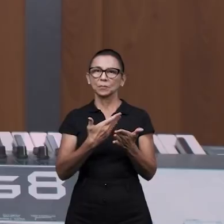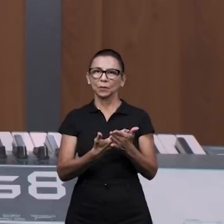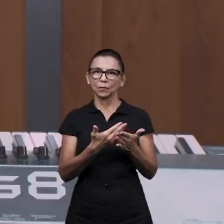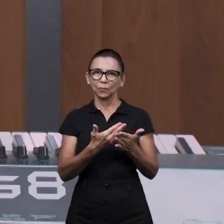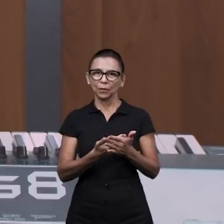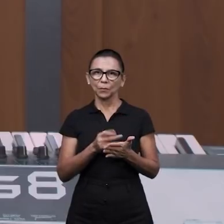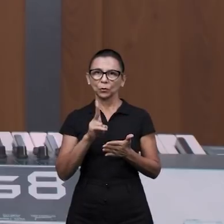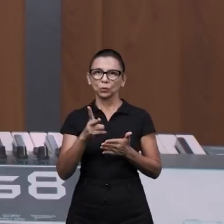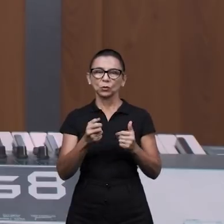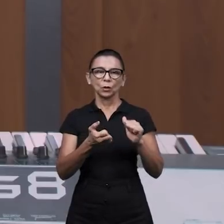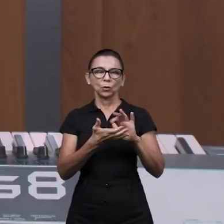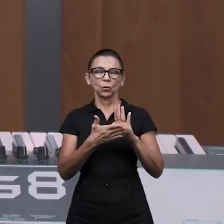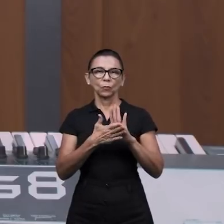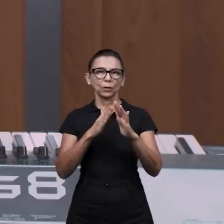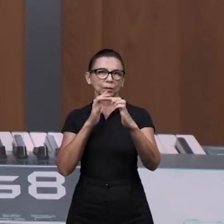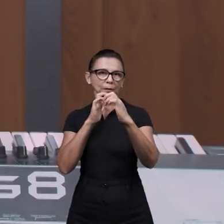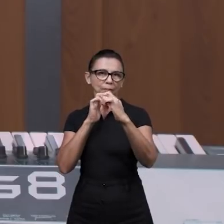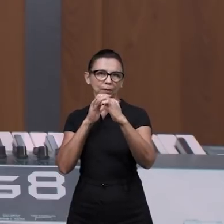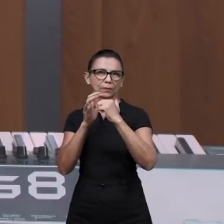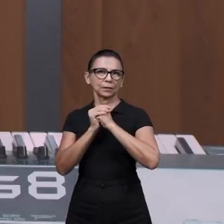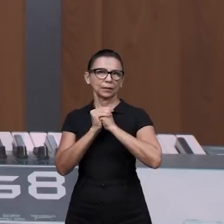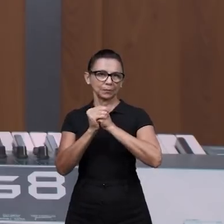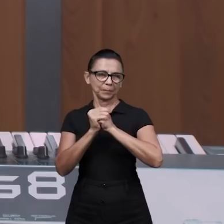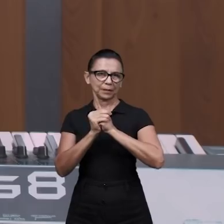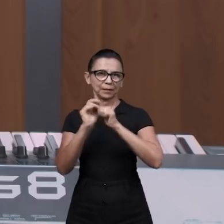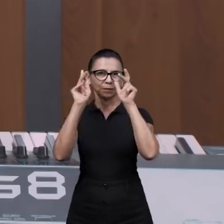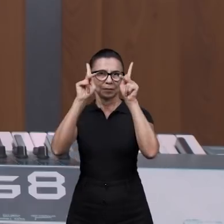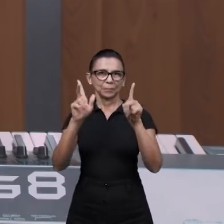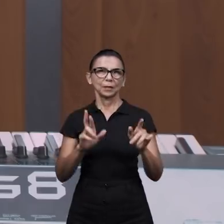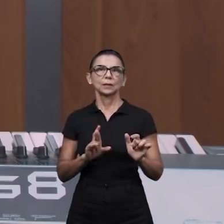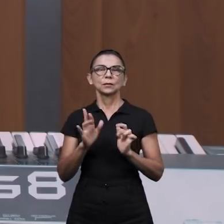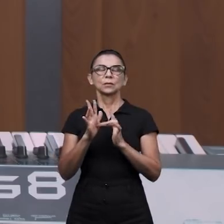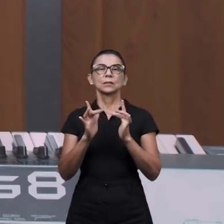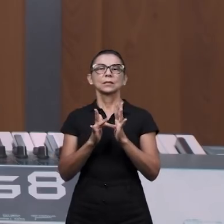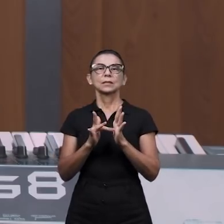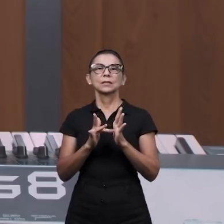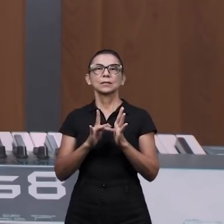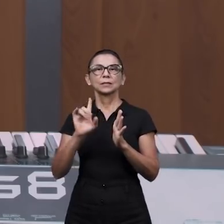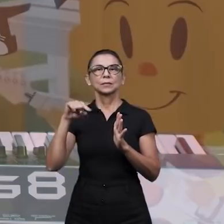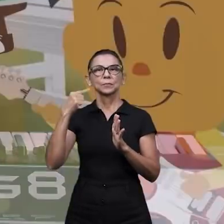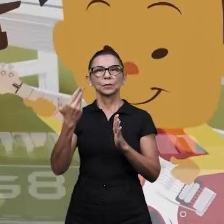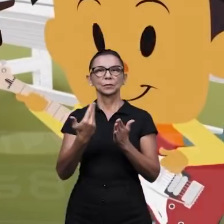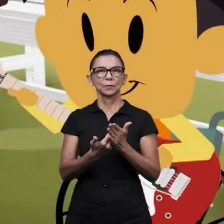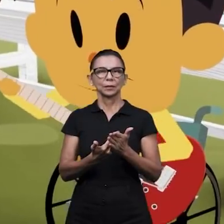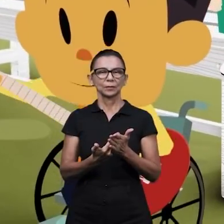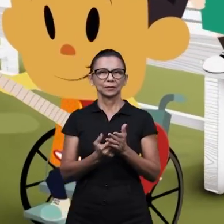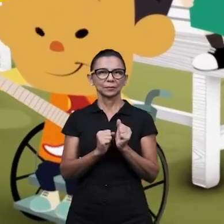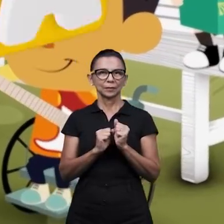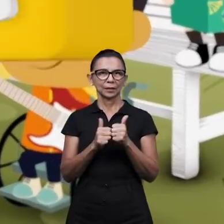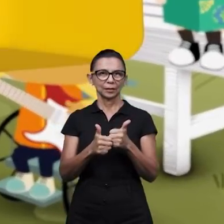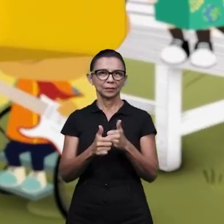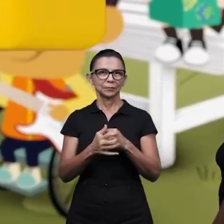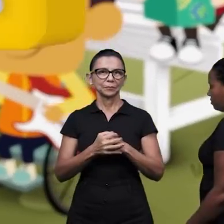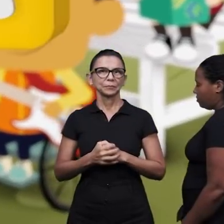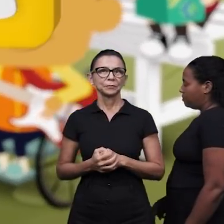esse louvor na flauta doce. Amém? A paz do Senhor e até a próxima aula.